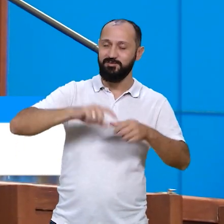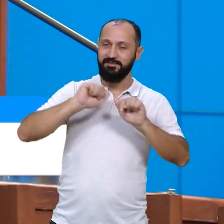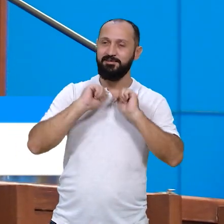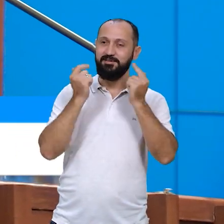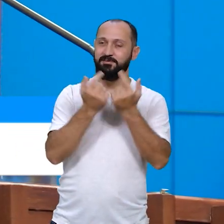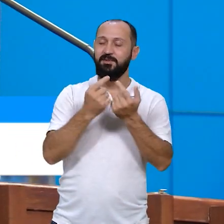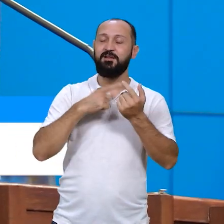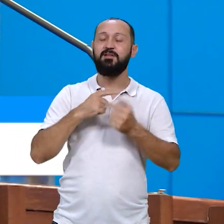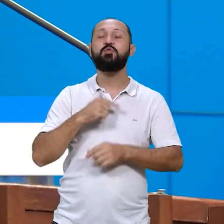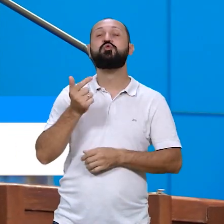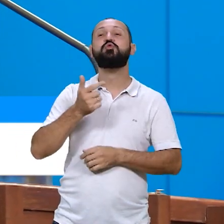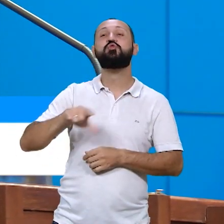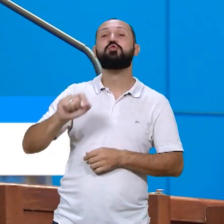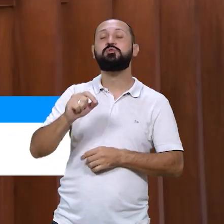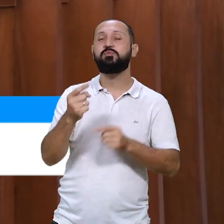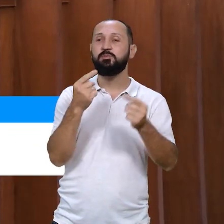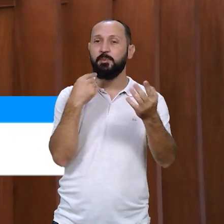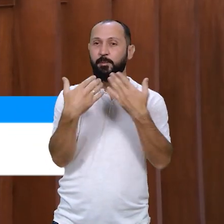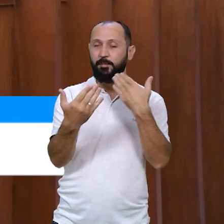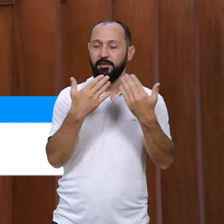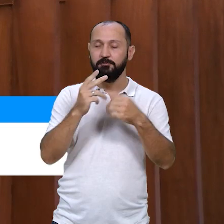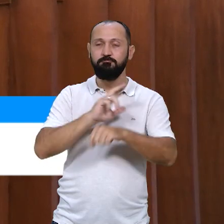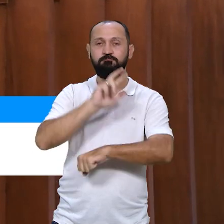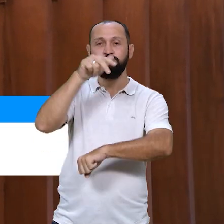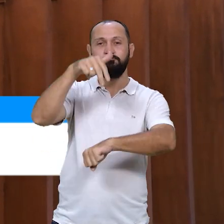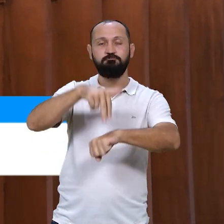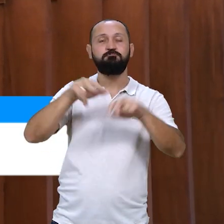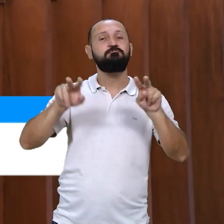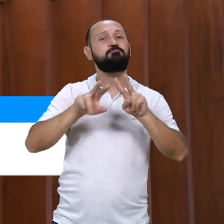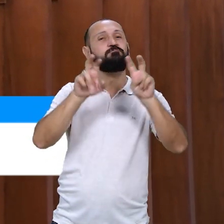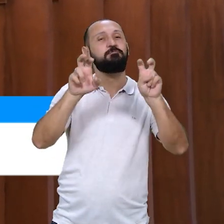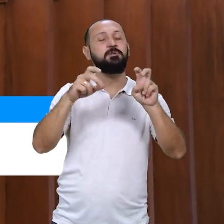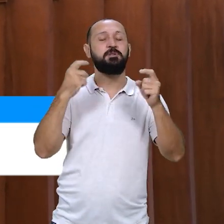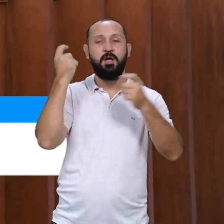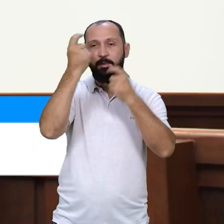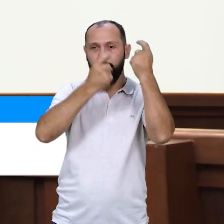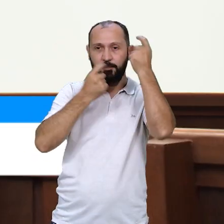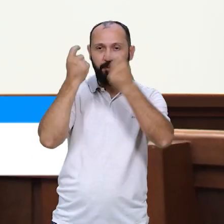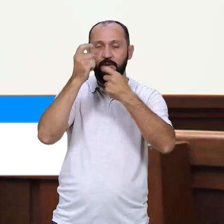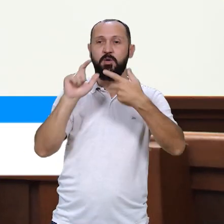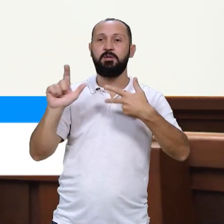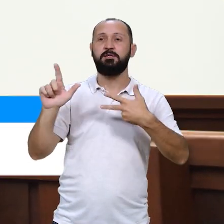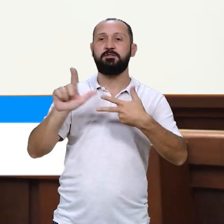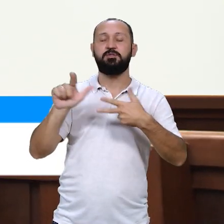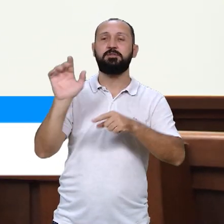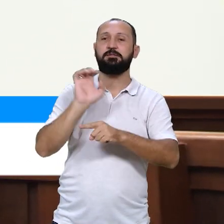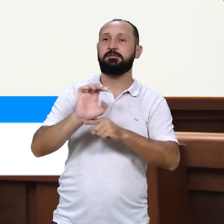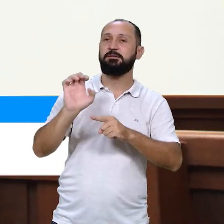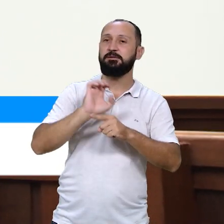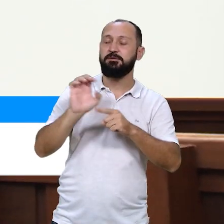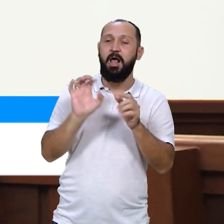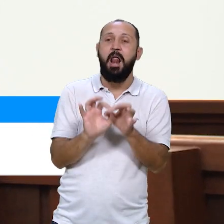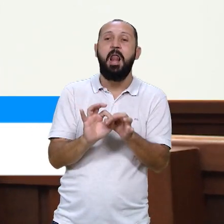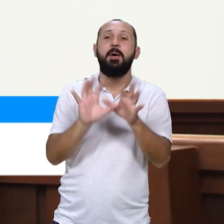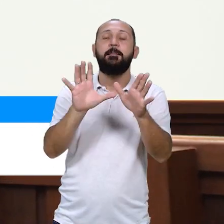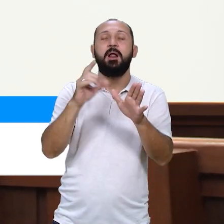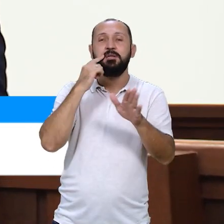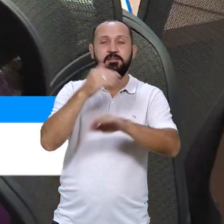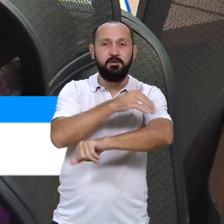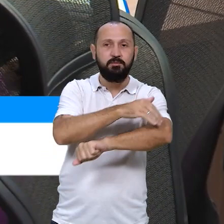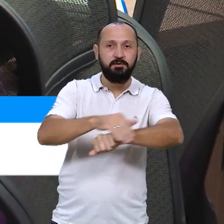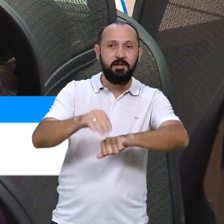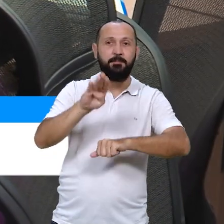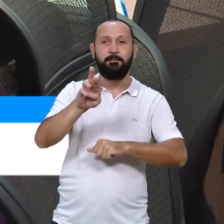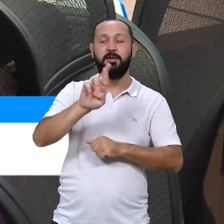A retomada da Casa de Leis trouxe novamente para o debate em tribuna um tema que tem preocupado o Legislativo